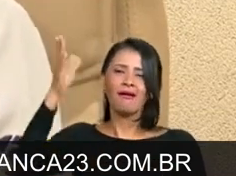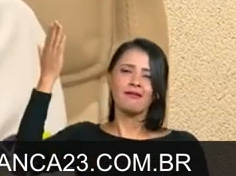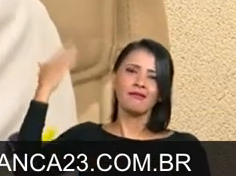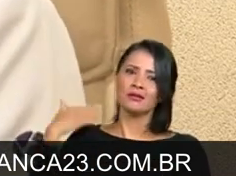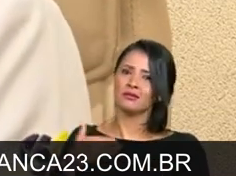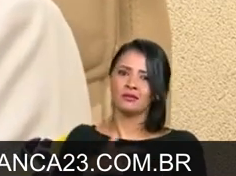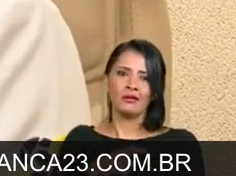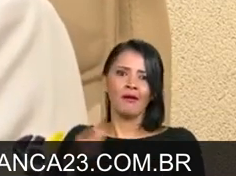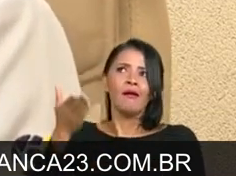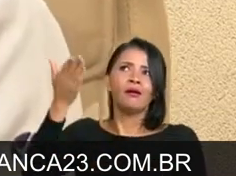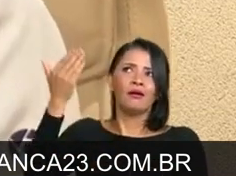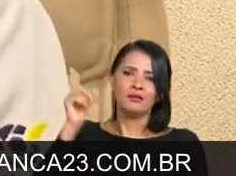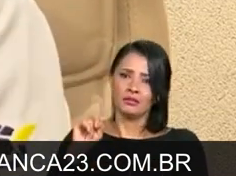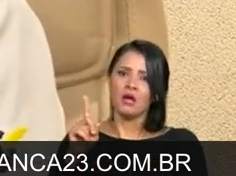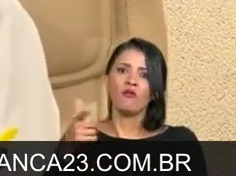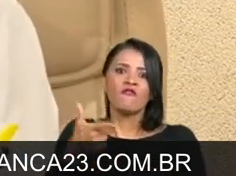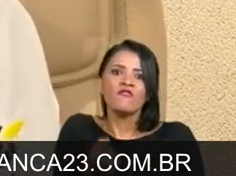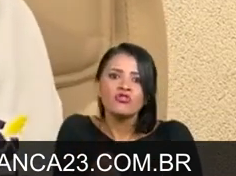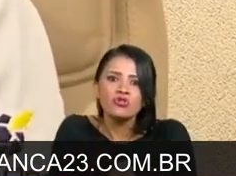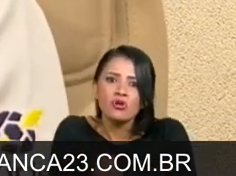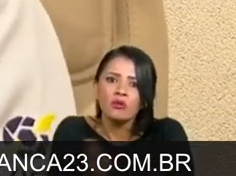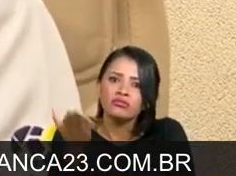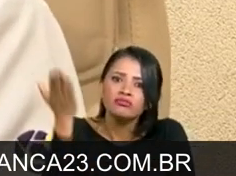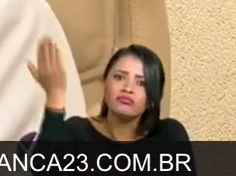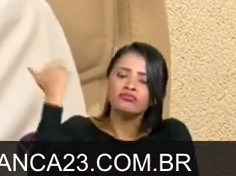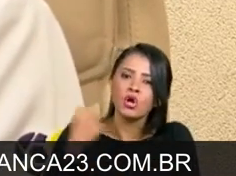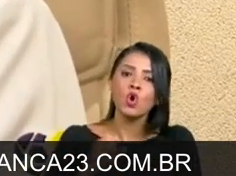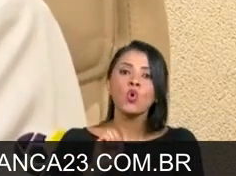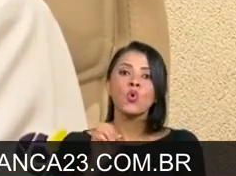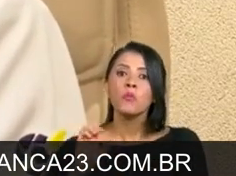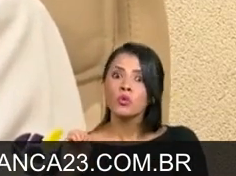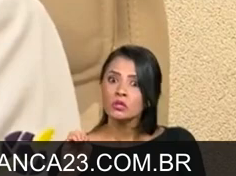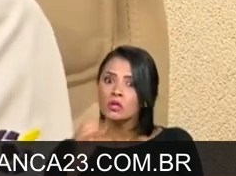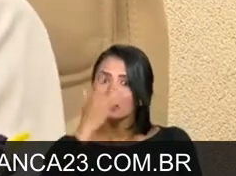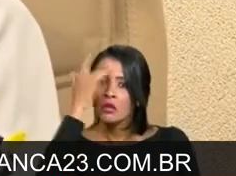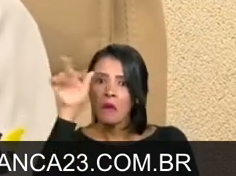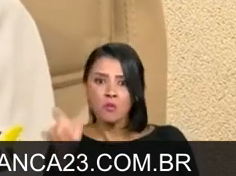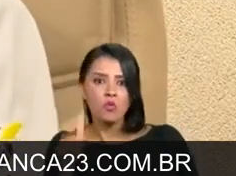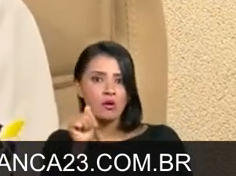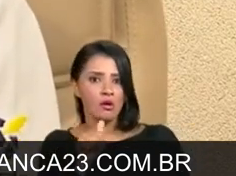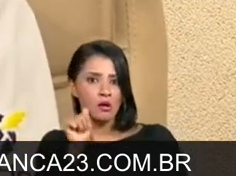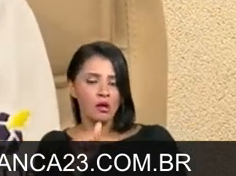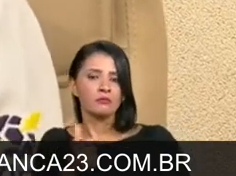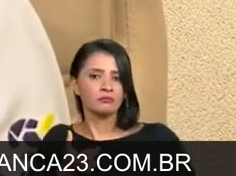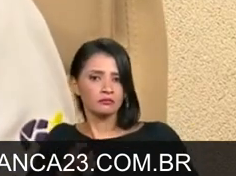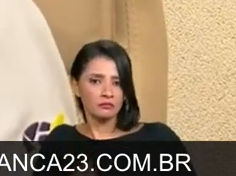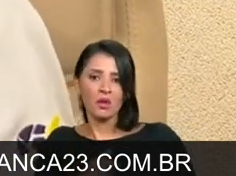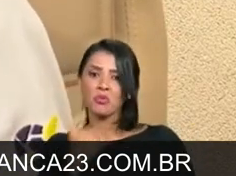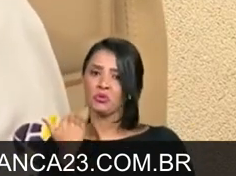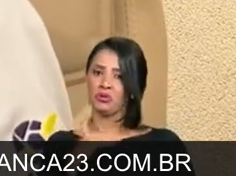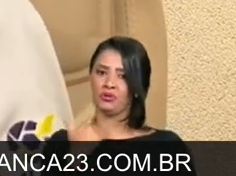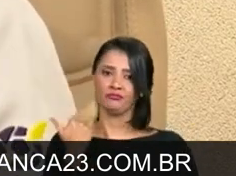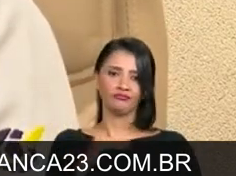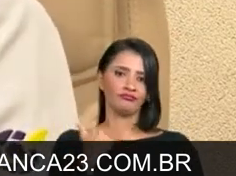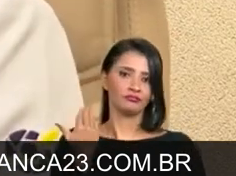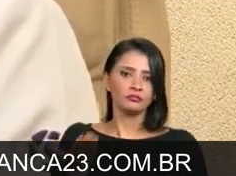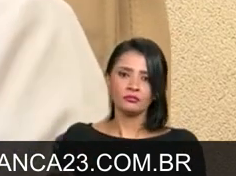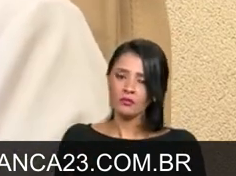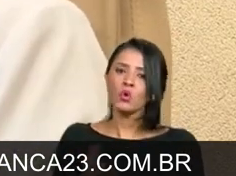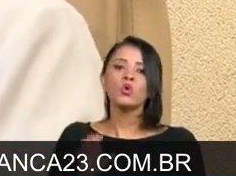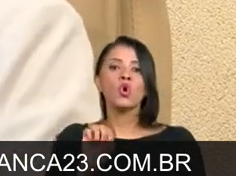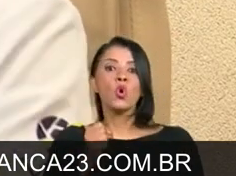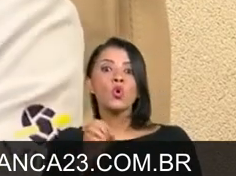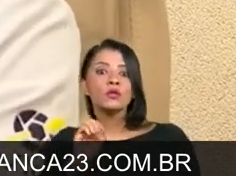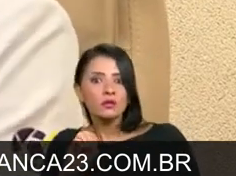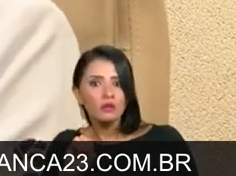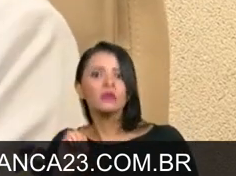né? Não tão antigamente, 20 anos atrás, 80% das pacientes com câncer morriam. Hoje